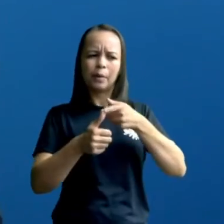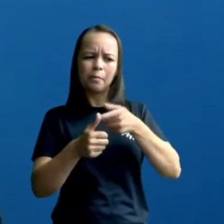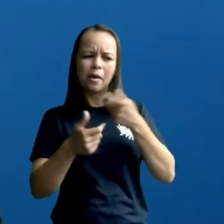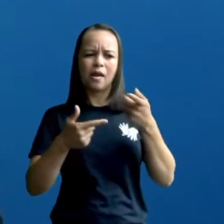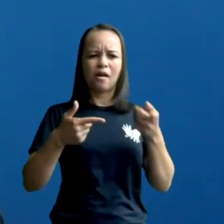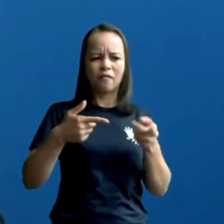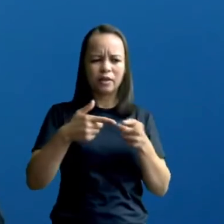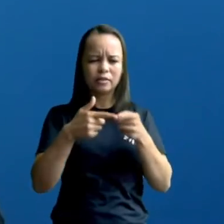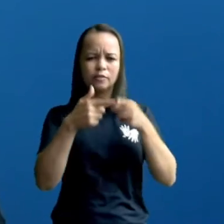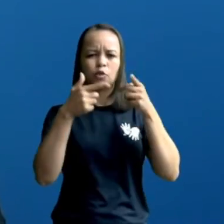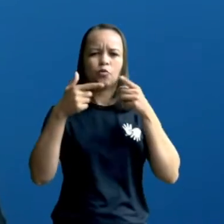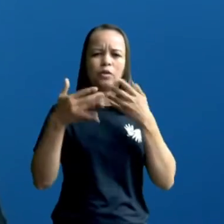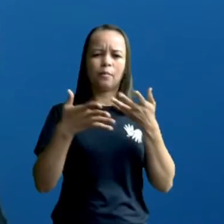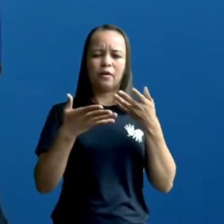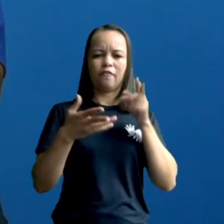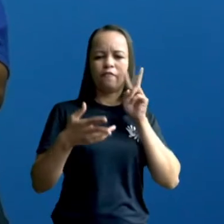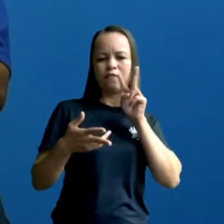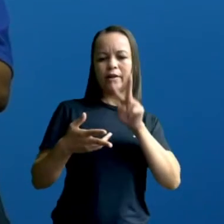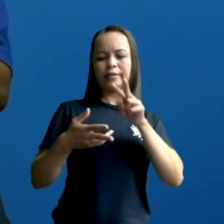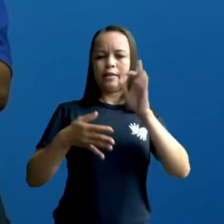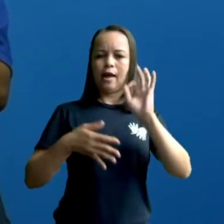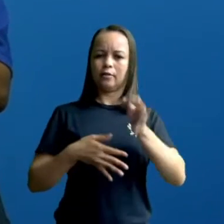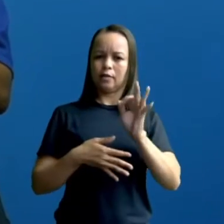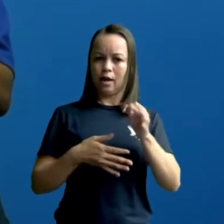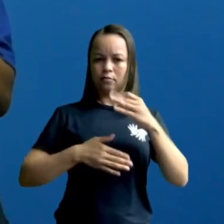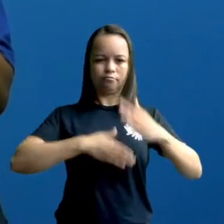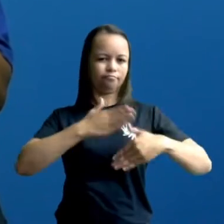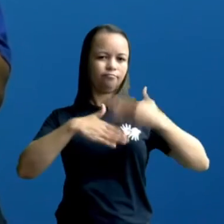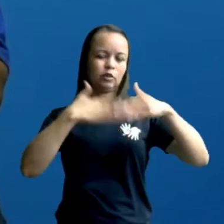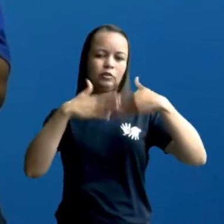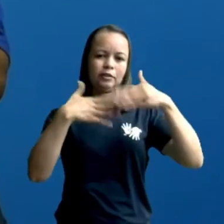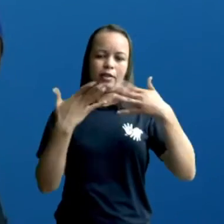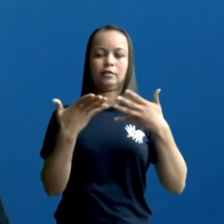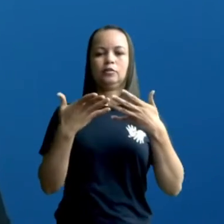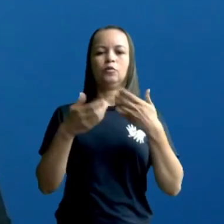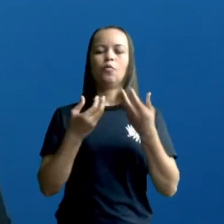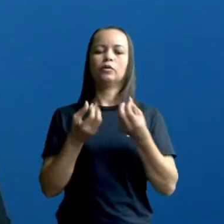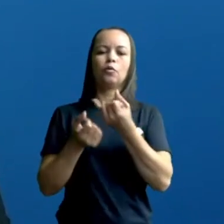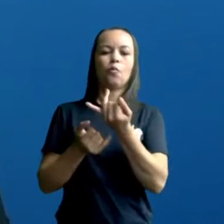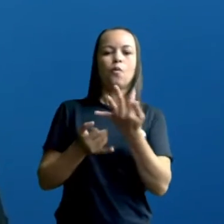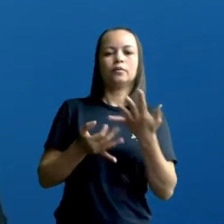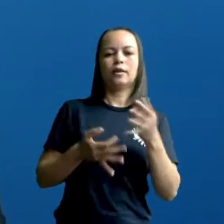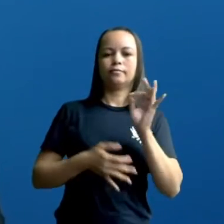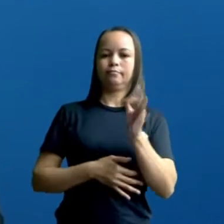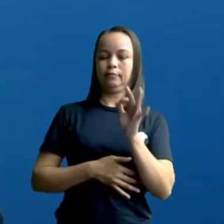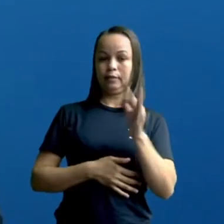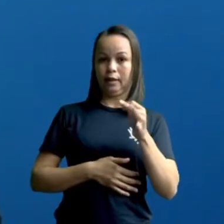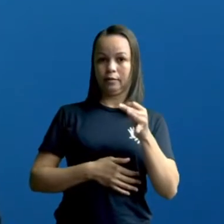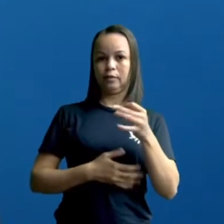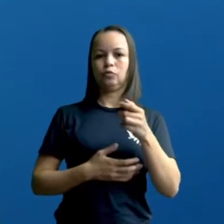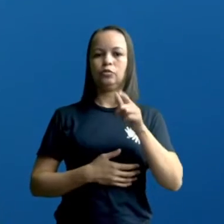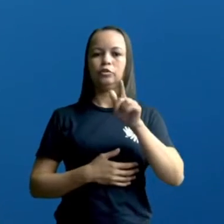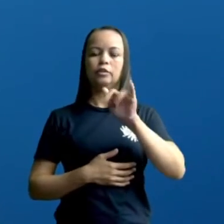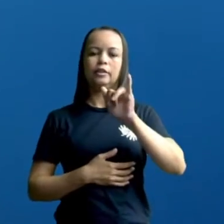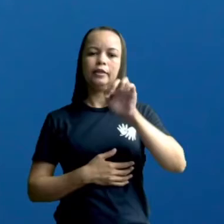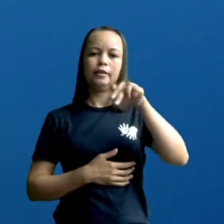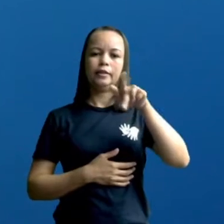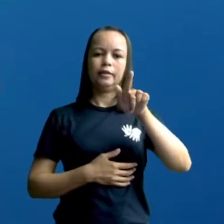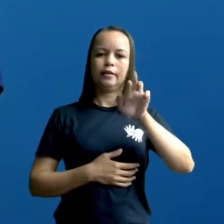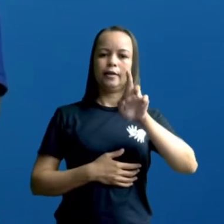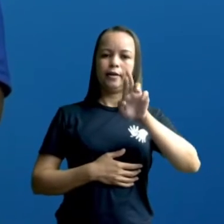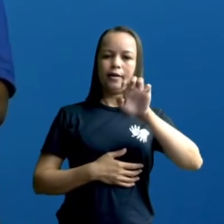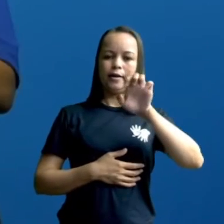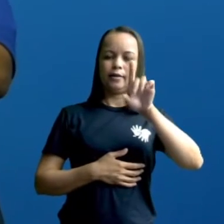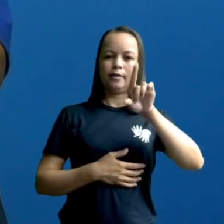segunda para ver se dá certo. E aí justamente é esse processo, quando você coloca a quantidade certa dos ingredientes, o